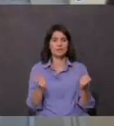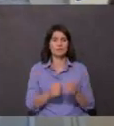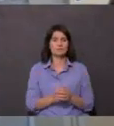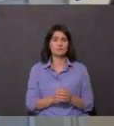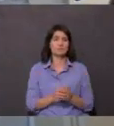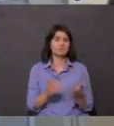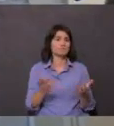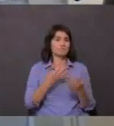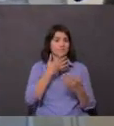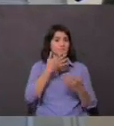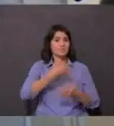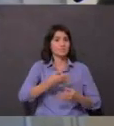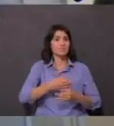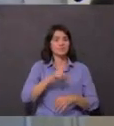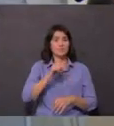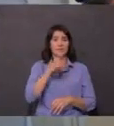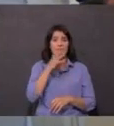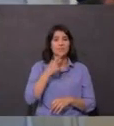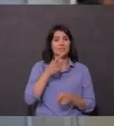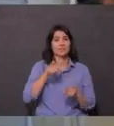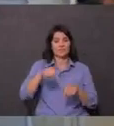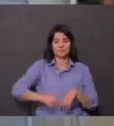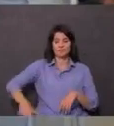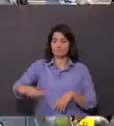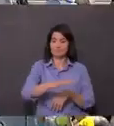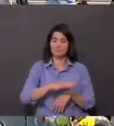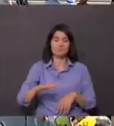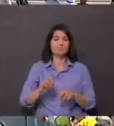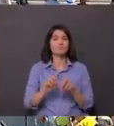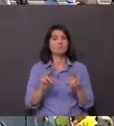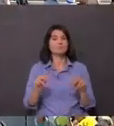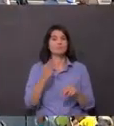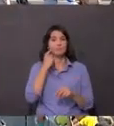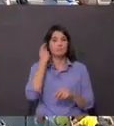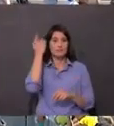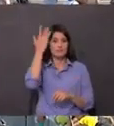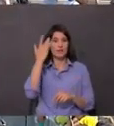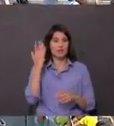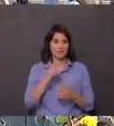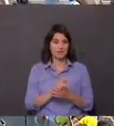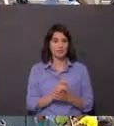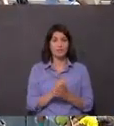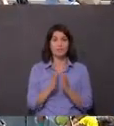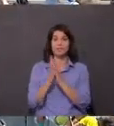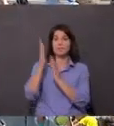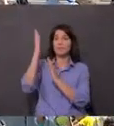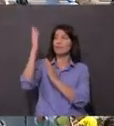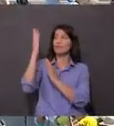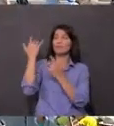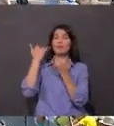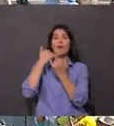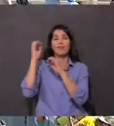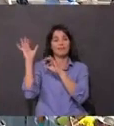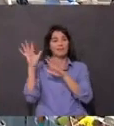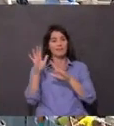Esta é a certeza também reafirmada neste lugar santo. A graça de Deus é também conforto